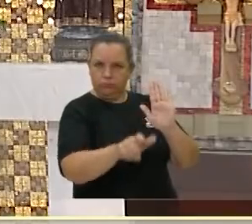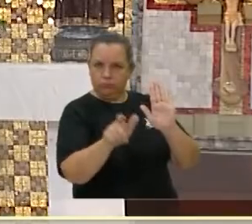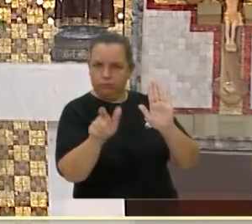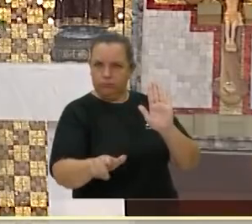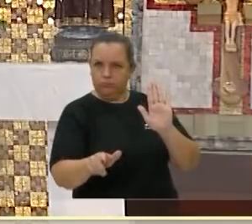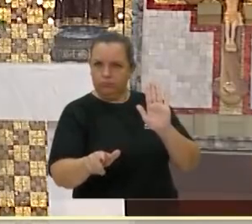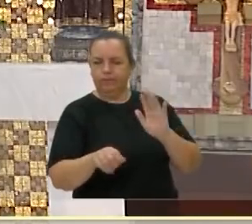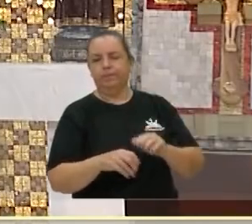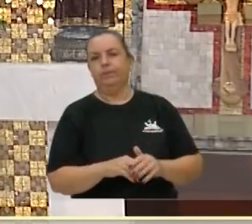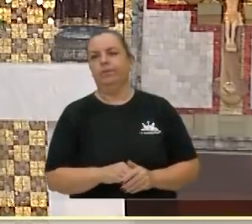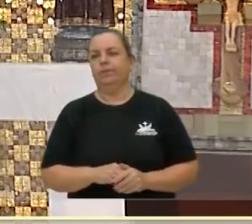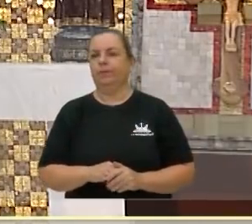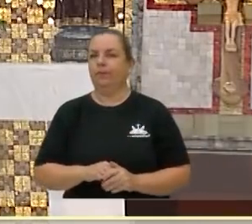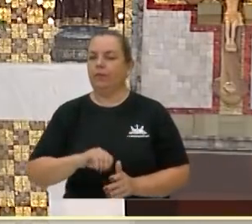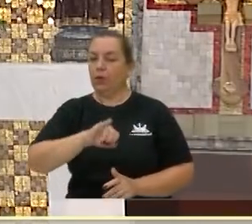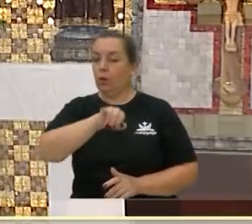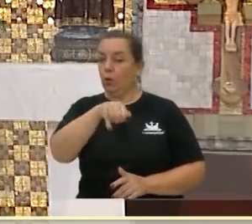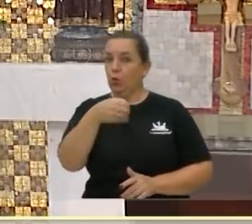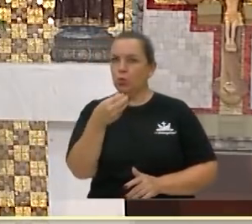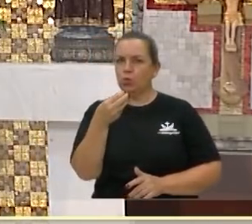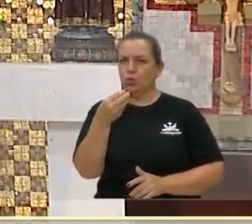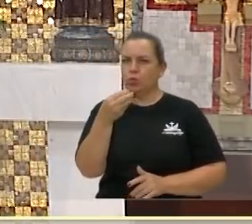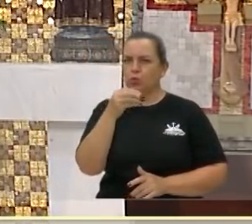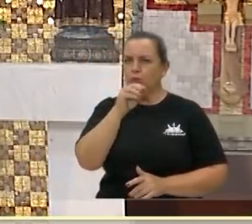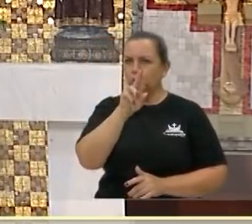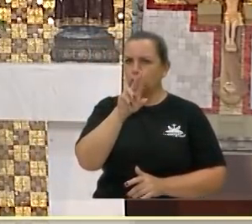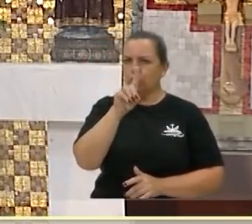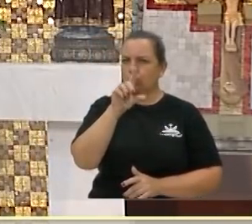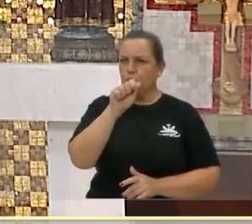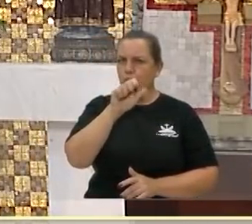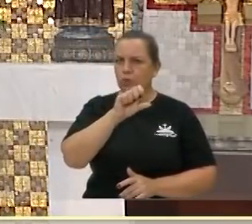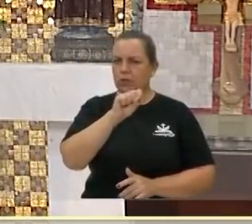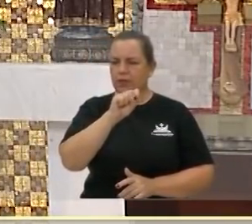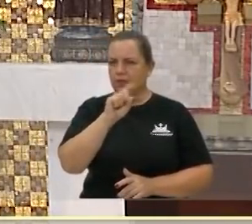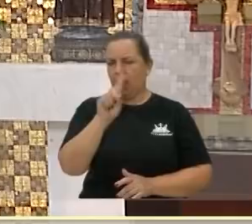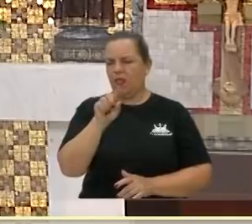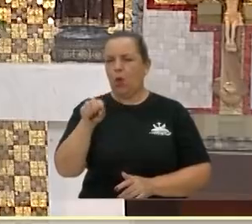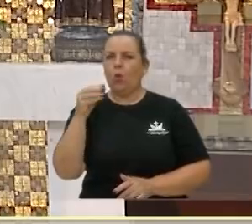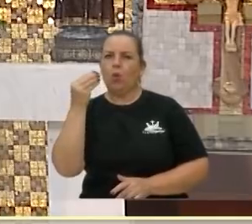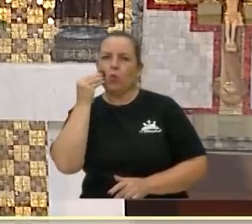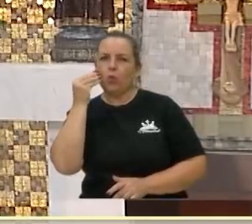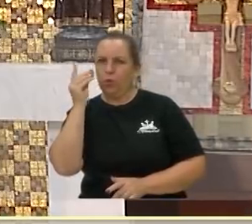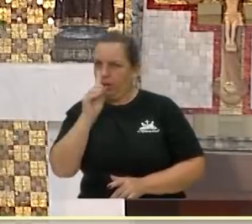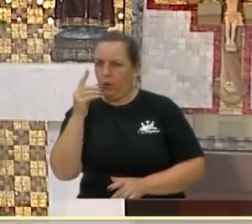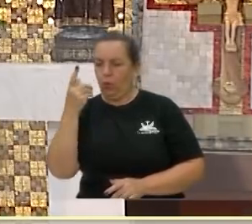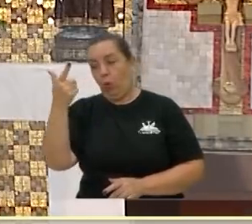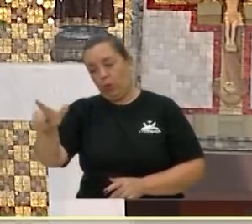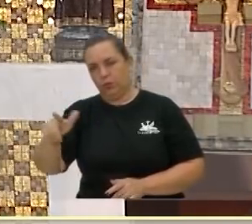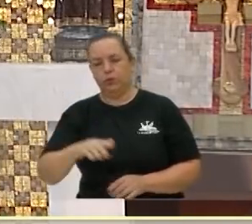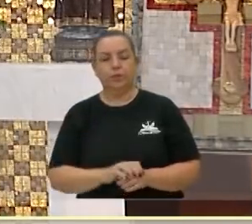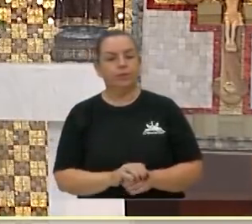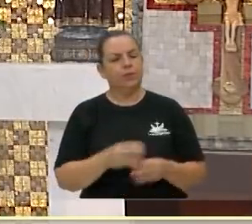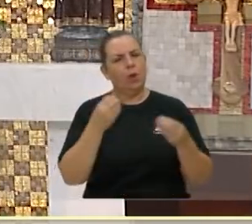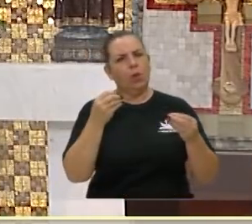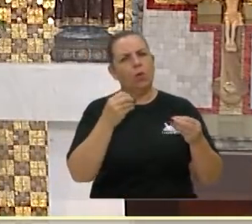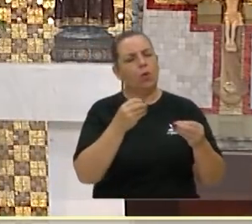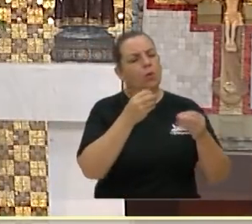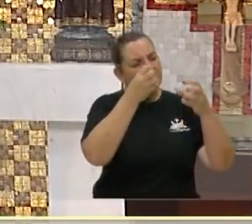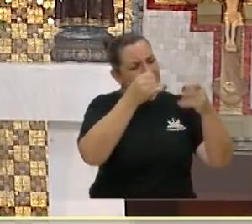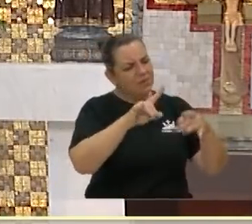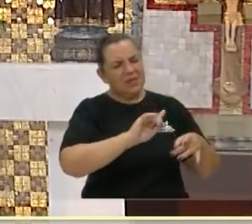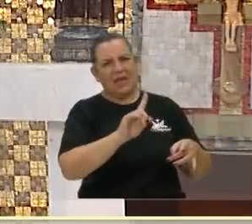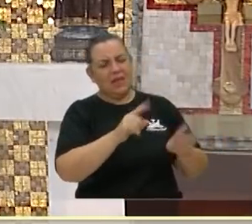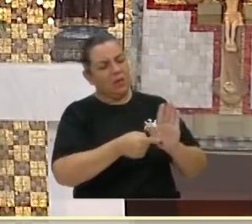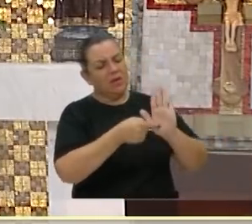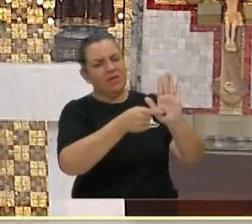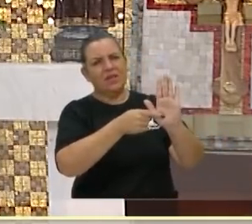Judas, não Iscariotes, disse-lhe: Senhor, como se explica que te manifestarás a nós e não ao